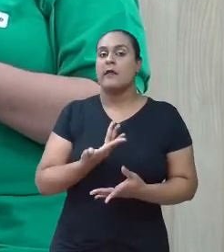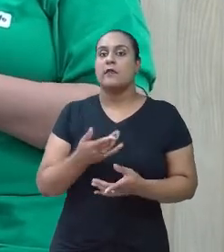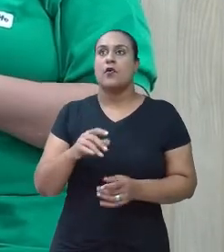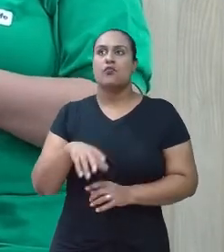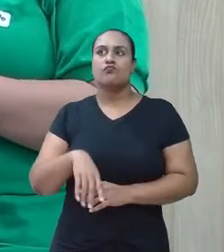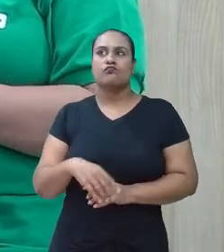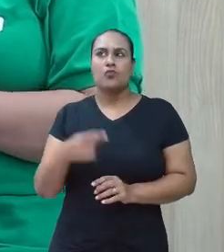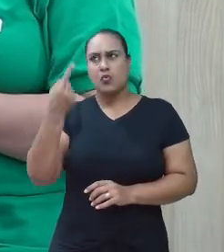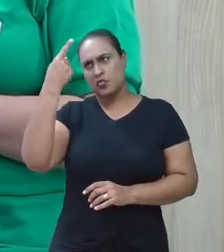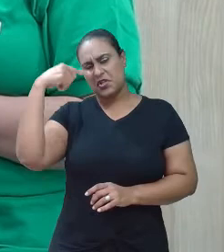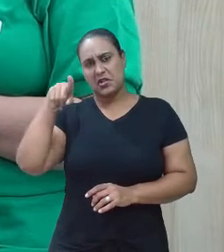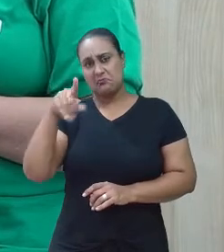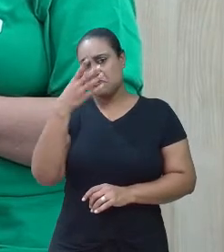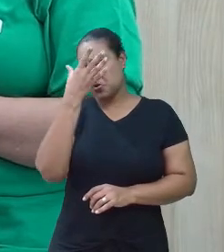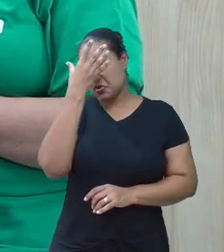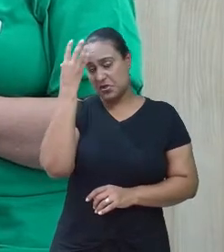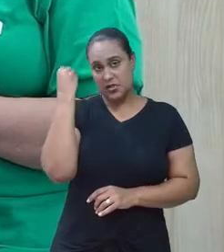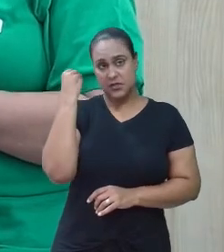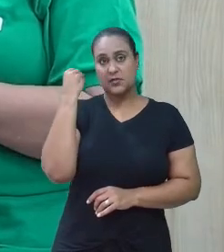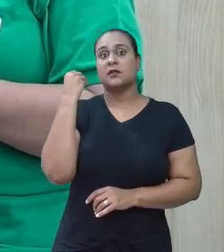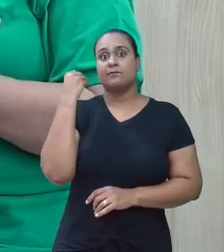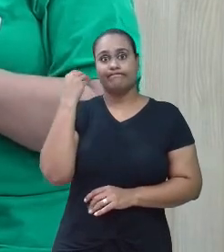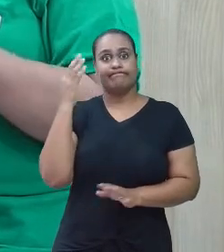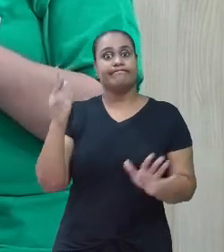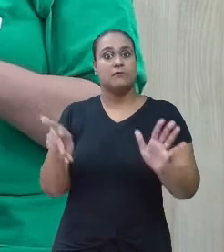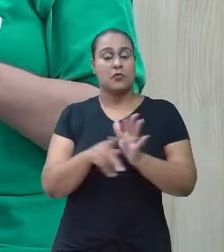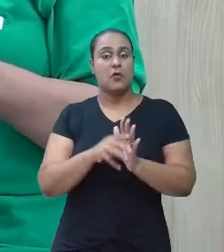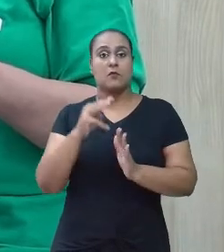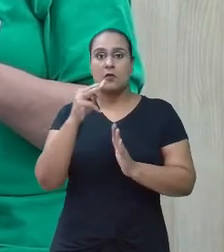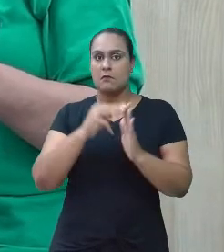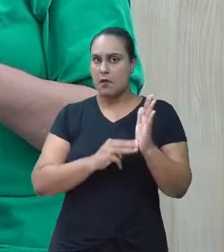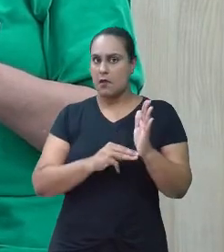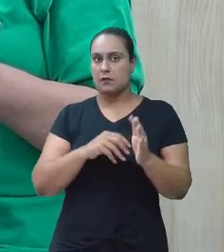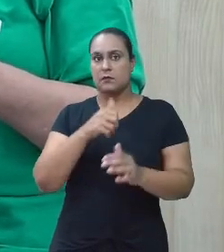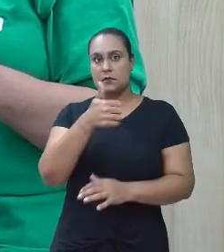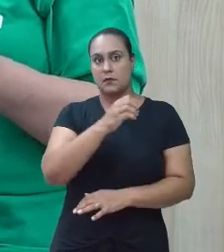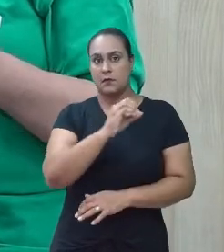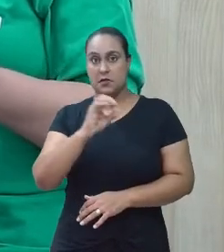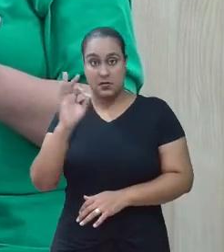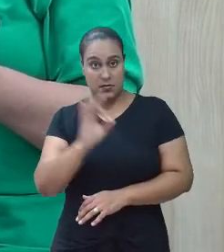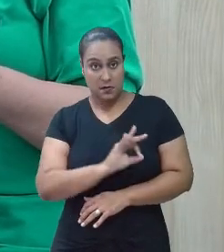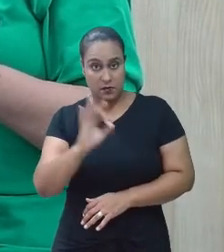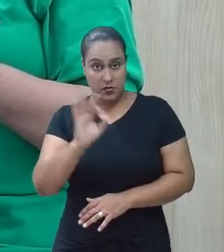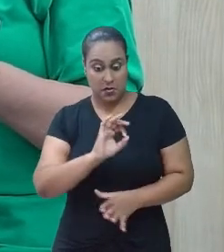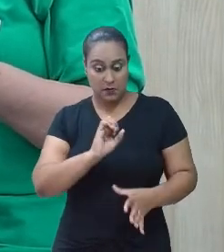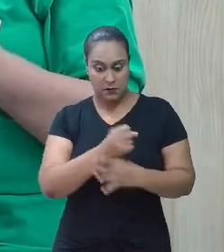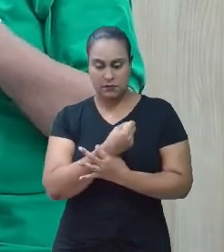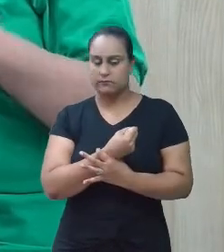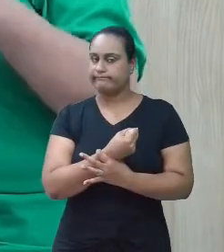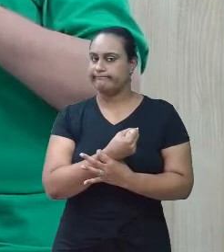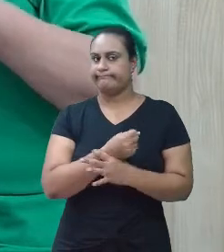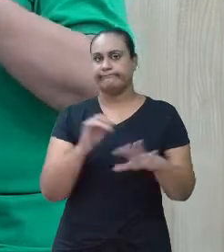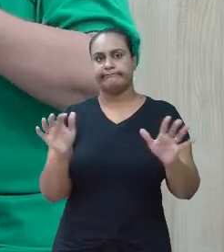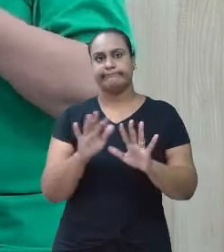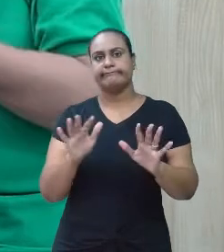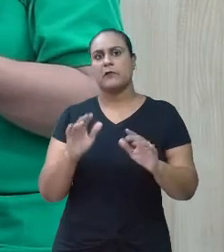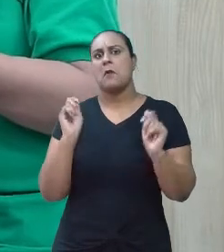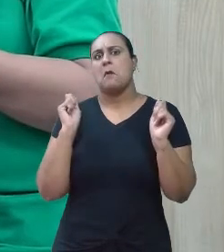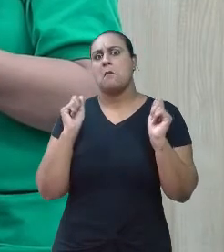percentual que esse próprio método diz que não é 100%. Então, se ele não é 100%, ele pode ser